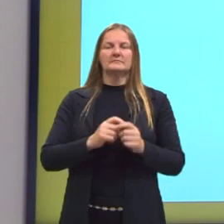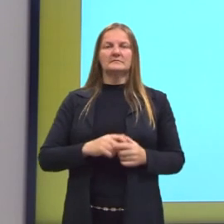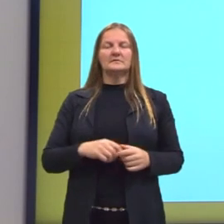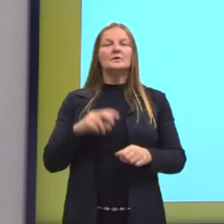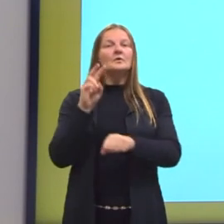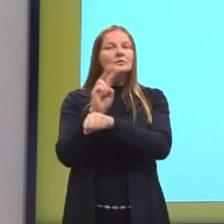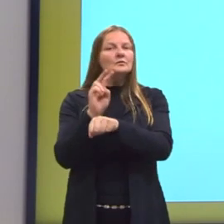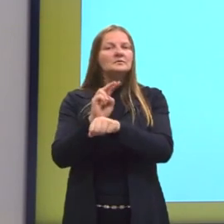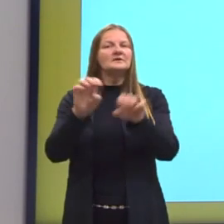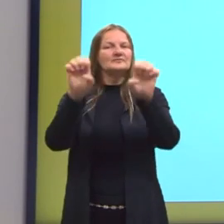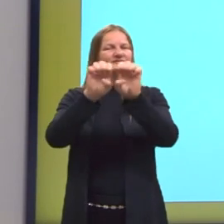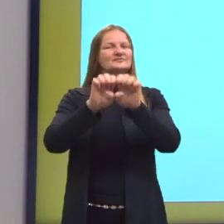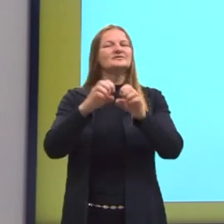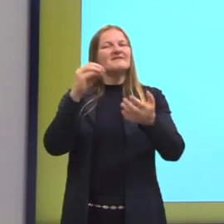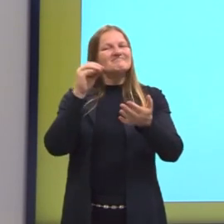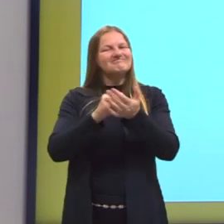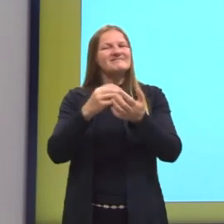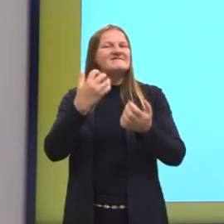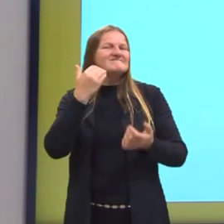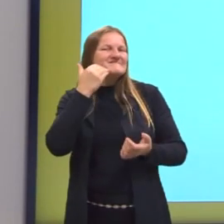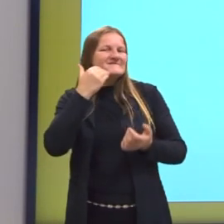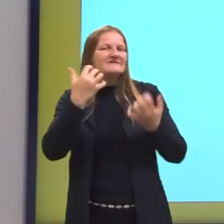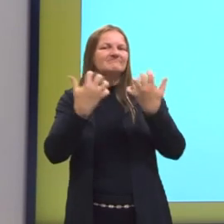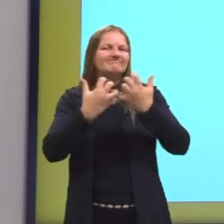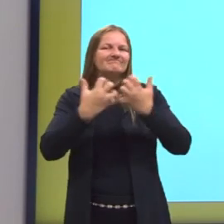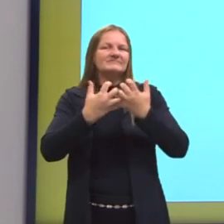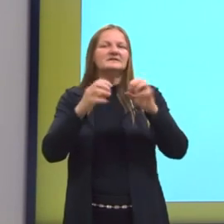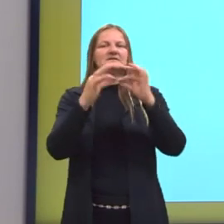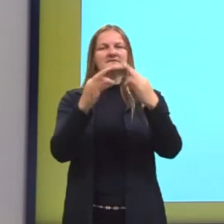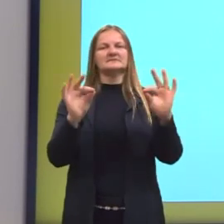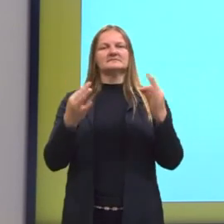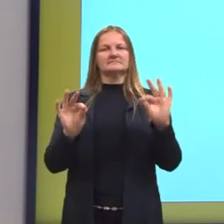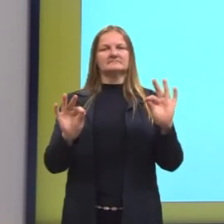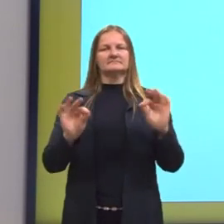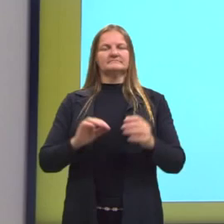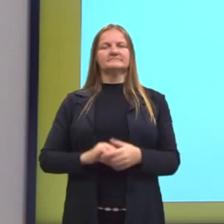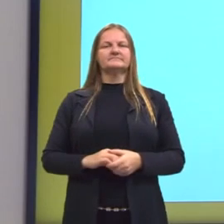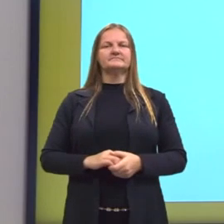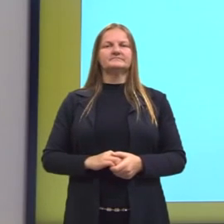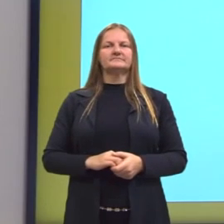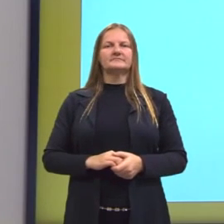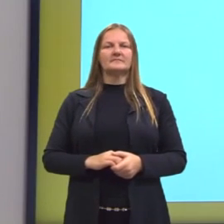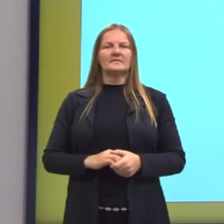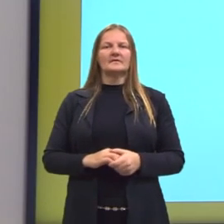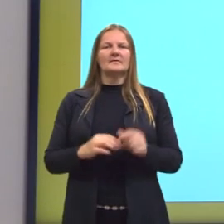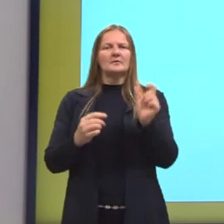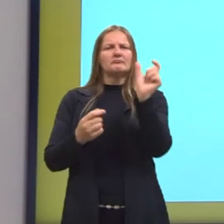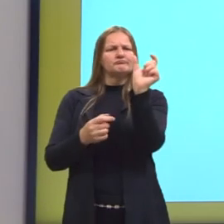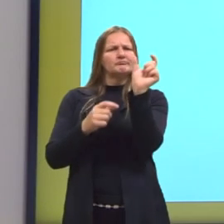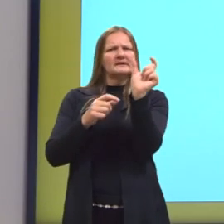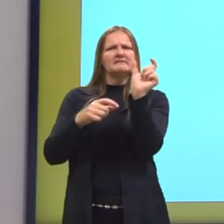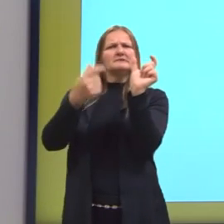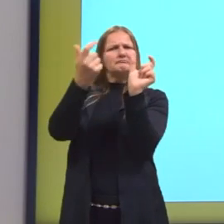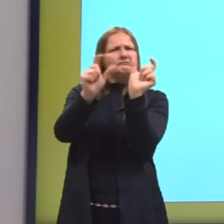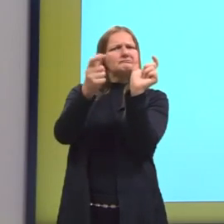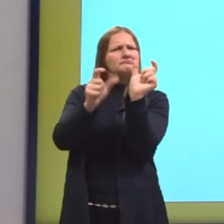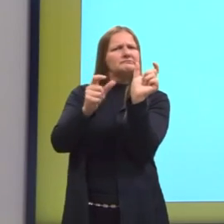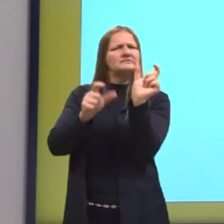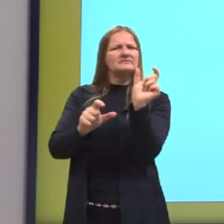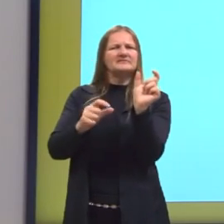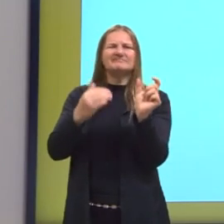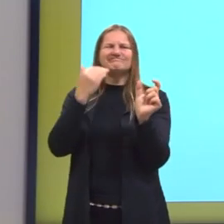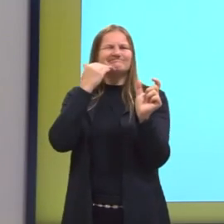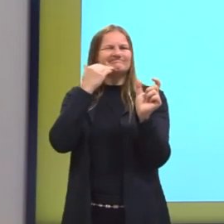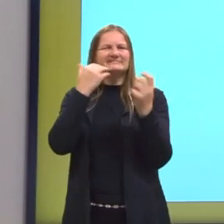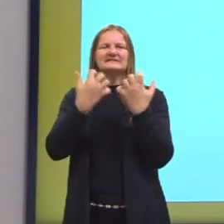uma falha de estrutura sintática então aqui esse excesso duplicação à ausência de palavras se tu